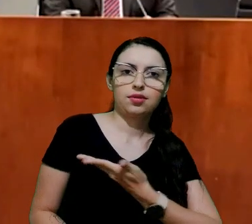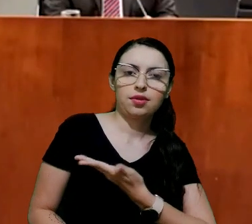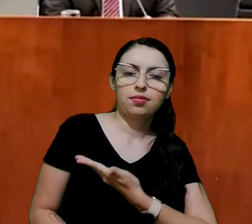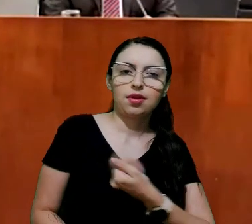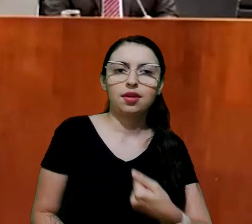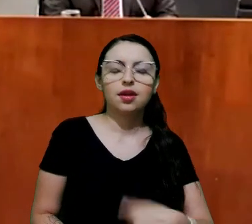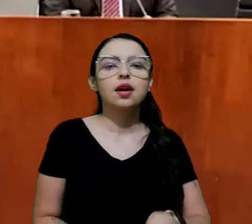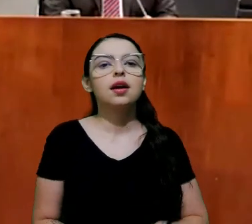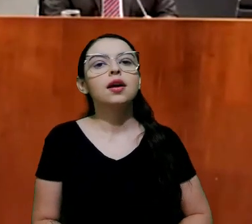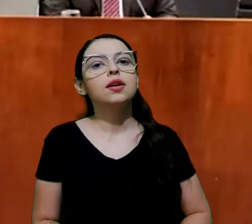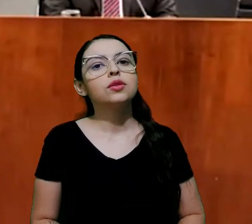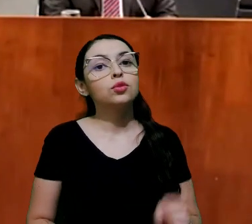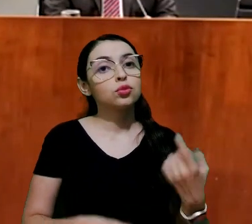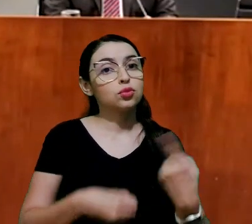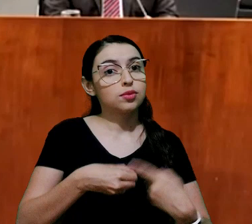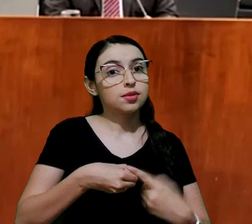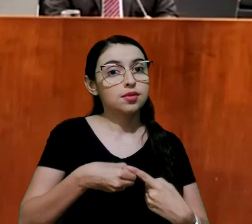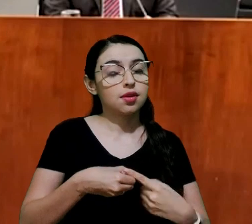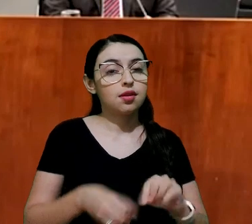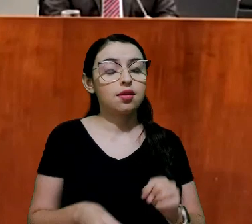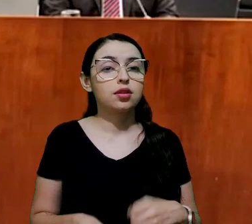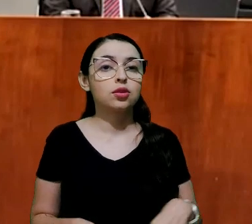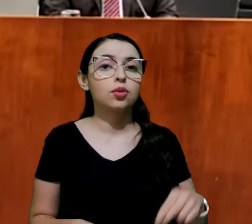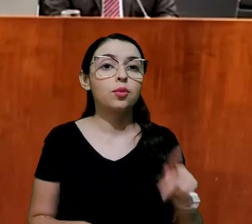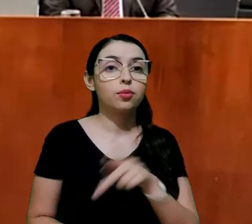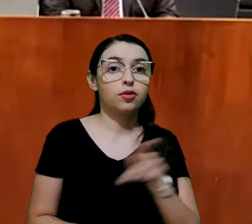e doutora Maria Helena Braceni.